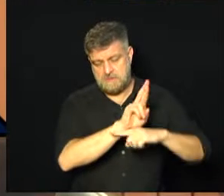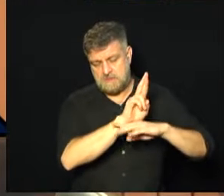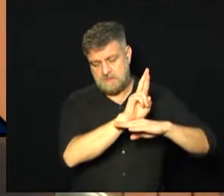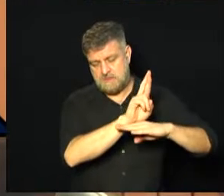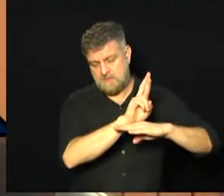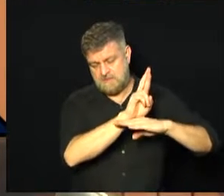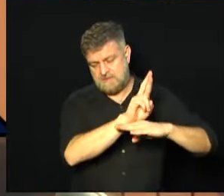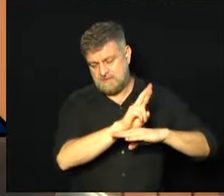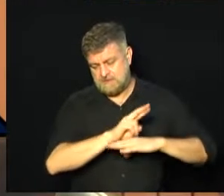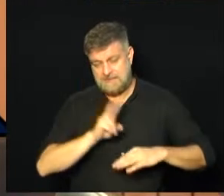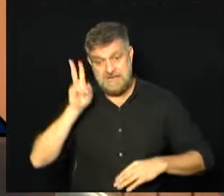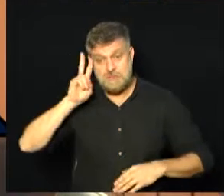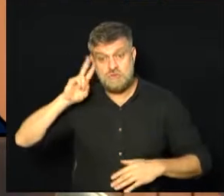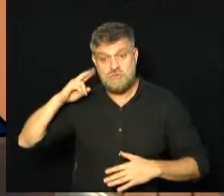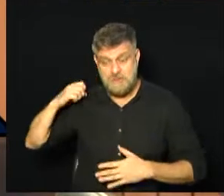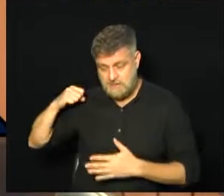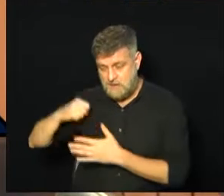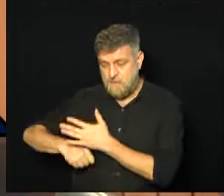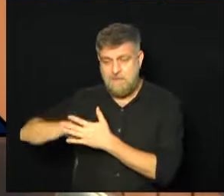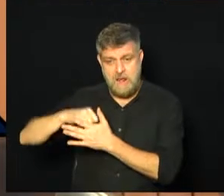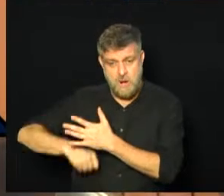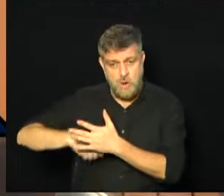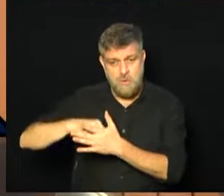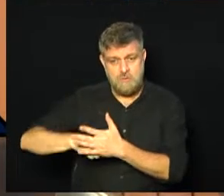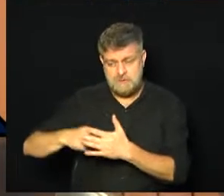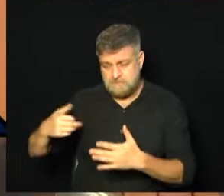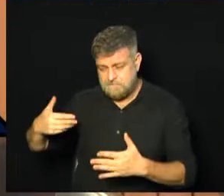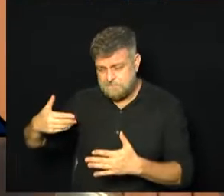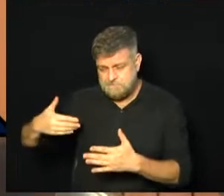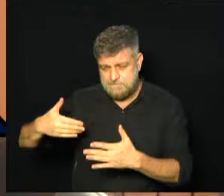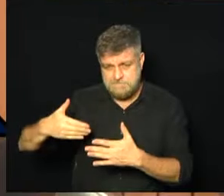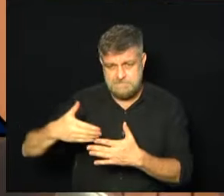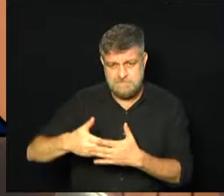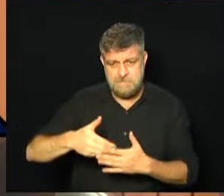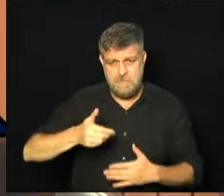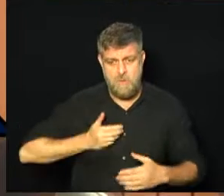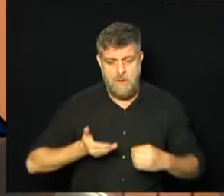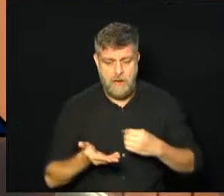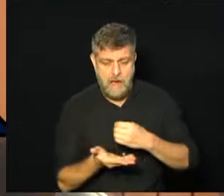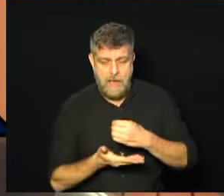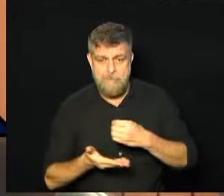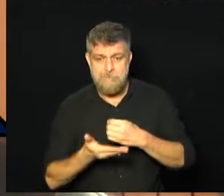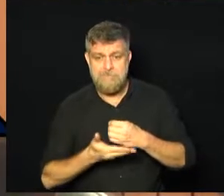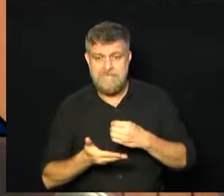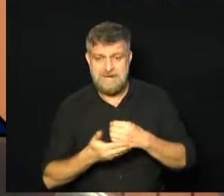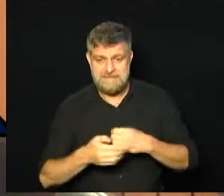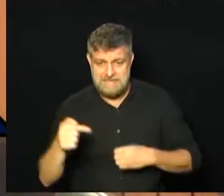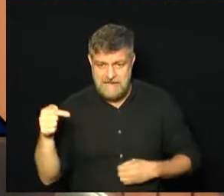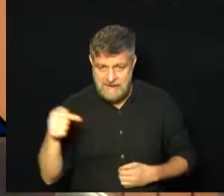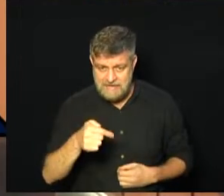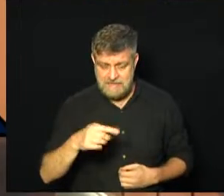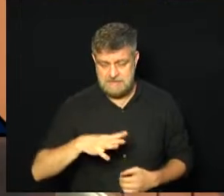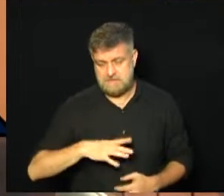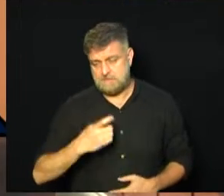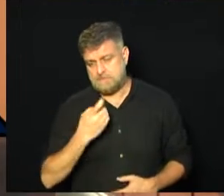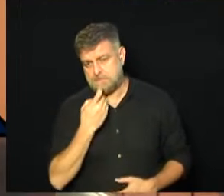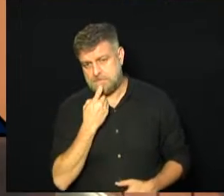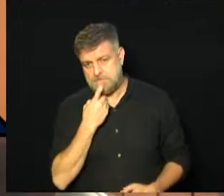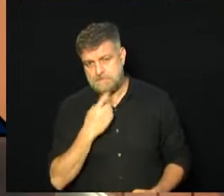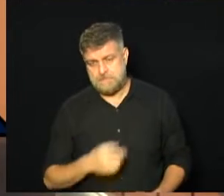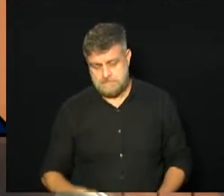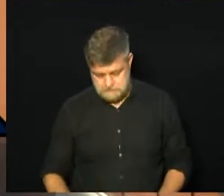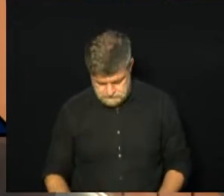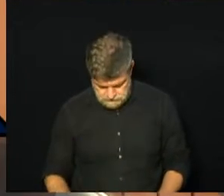luta histórica, uma luta muito enraizada na nossa cidade. Eu falo sobre